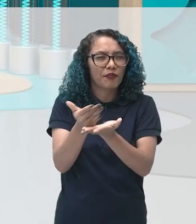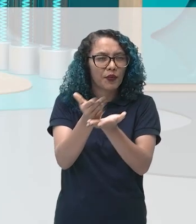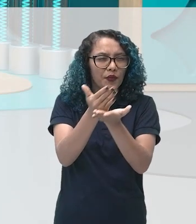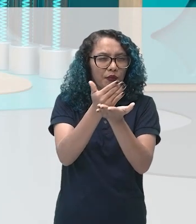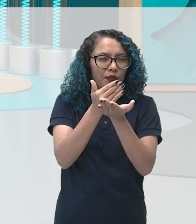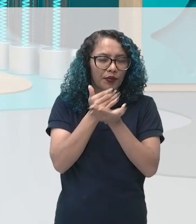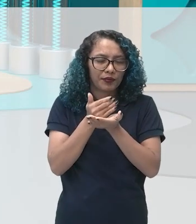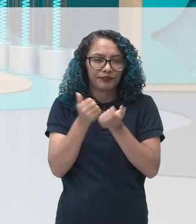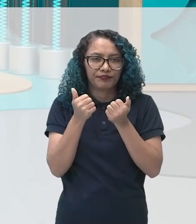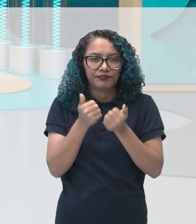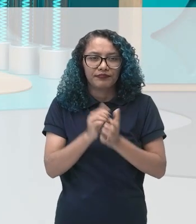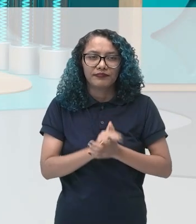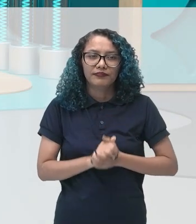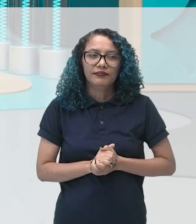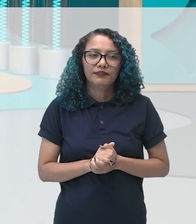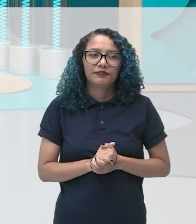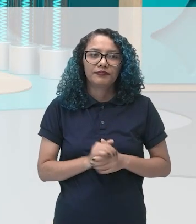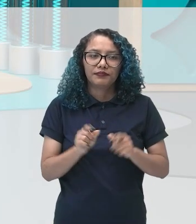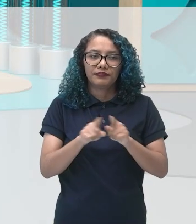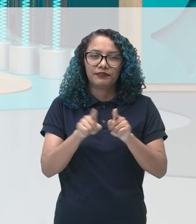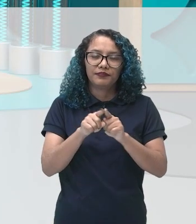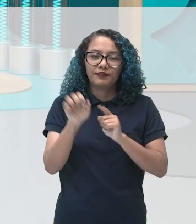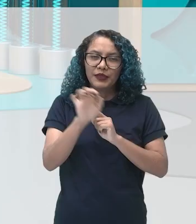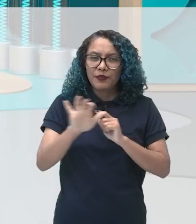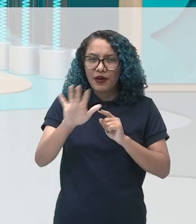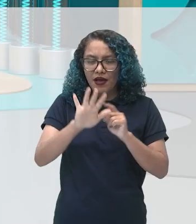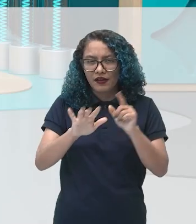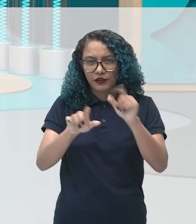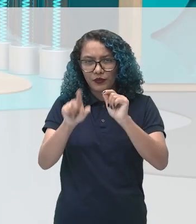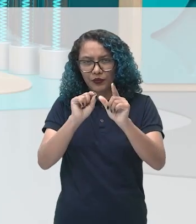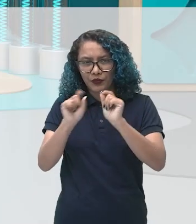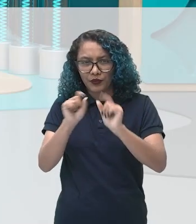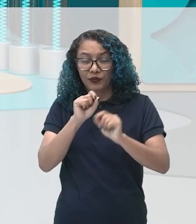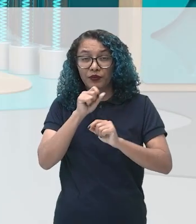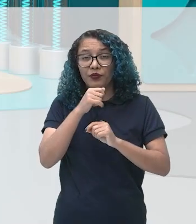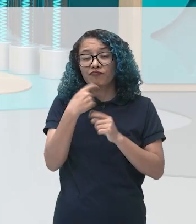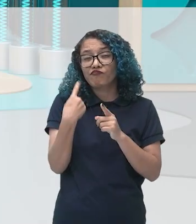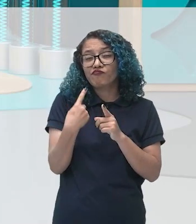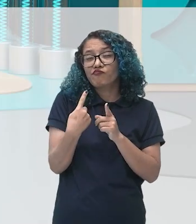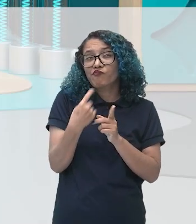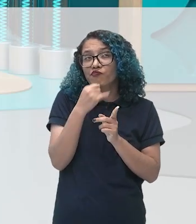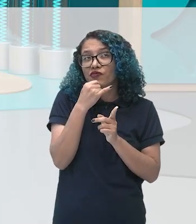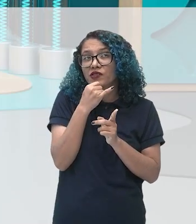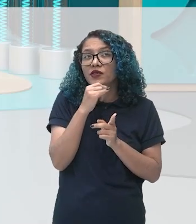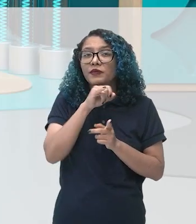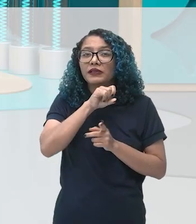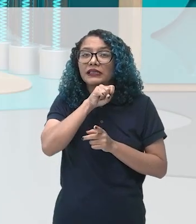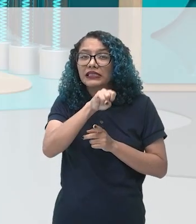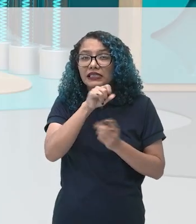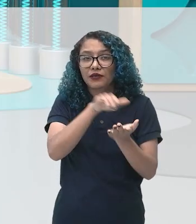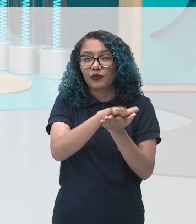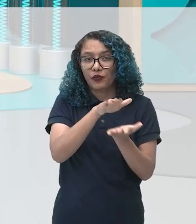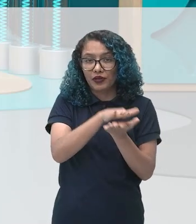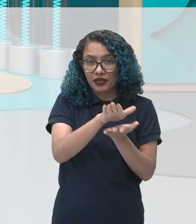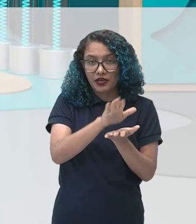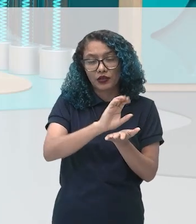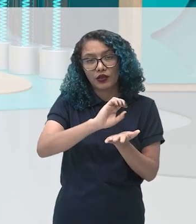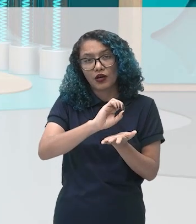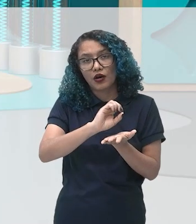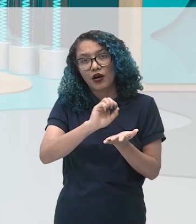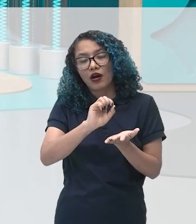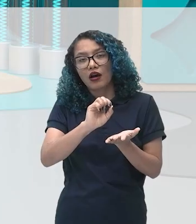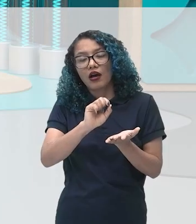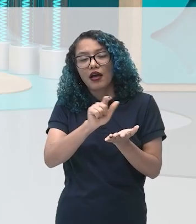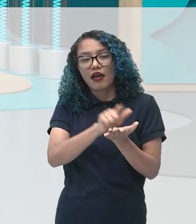por fim, uma seleção de imagem, né? Porque se for uma entrevista que vai ser publicada, ou